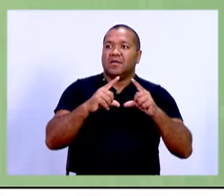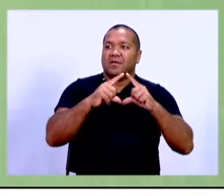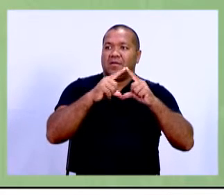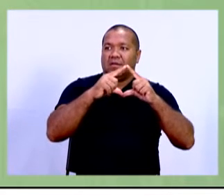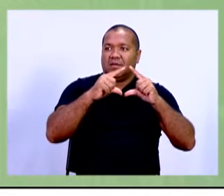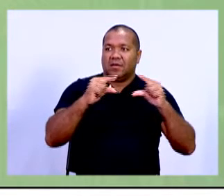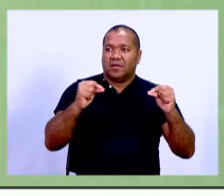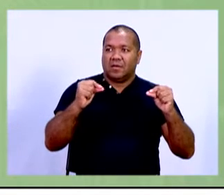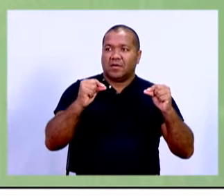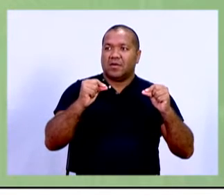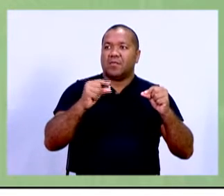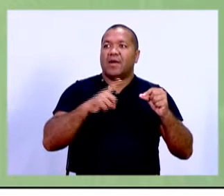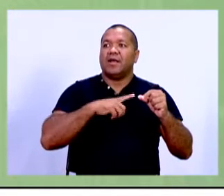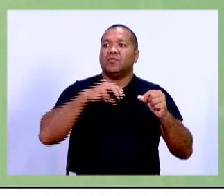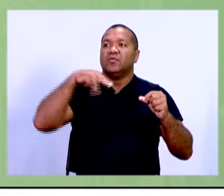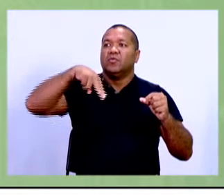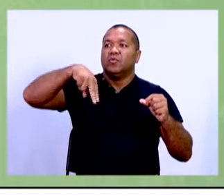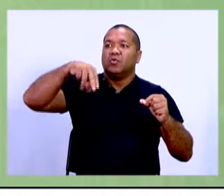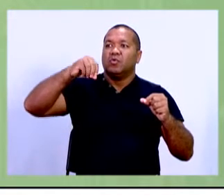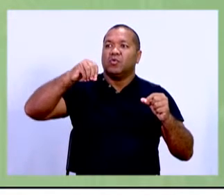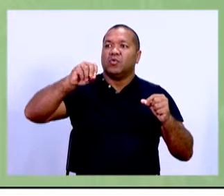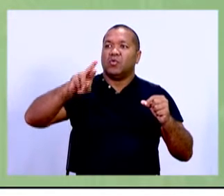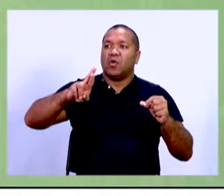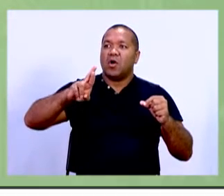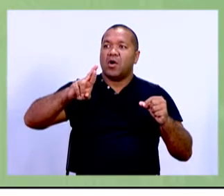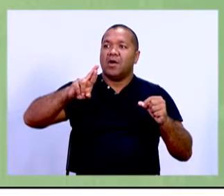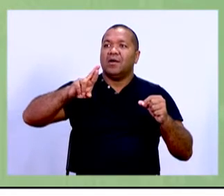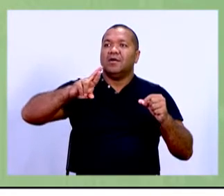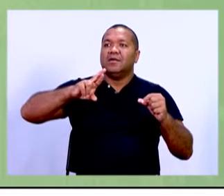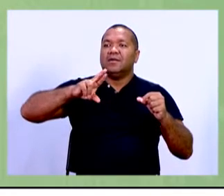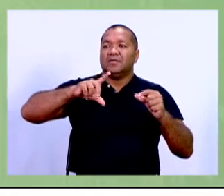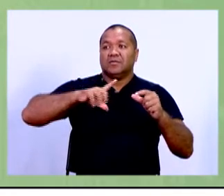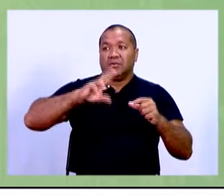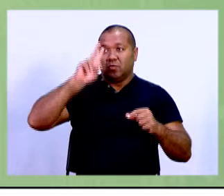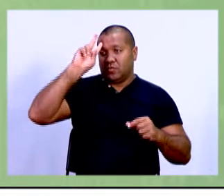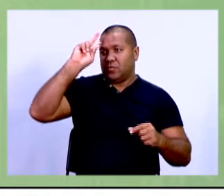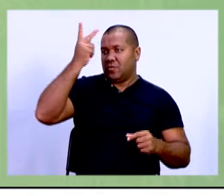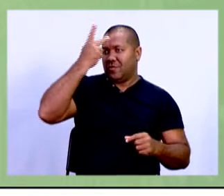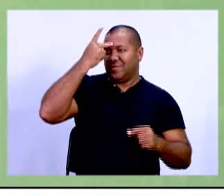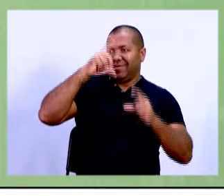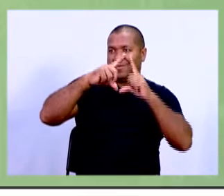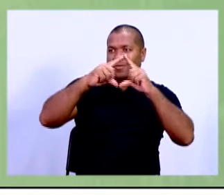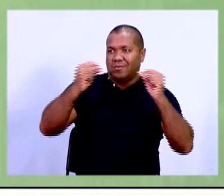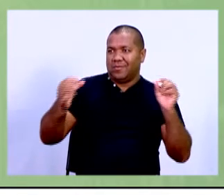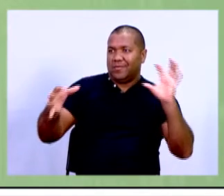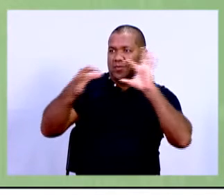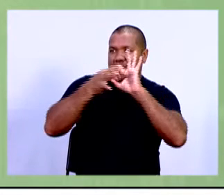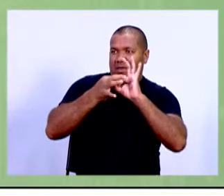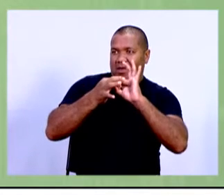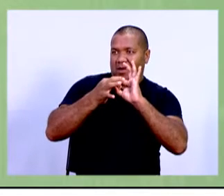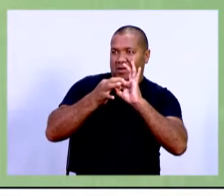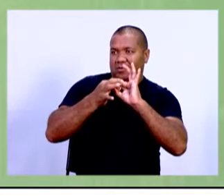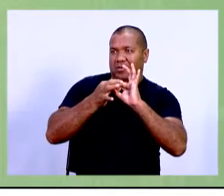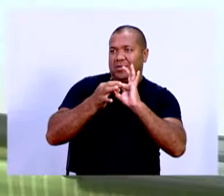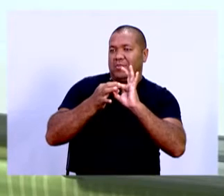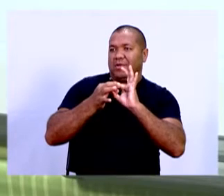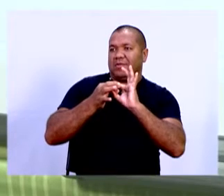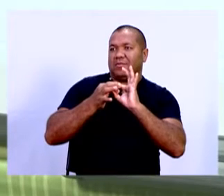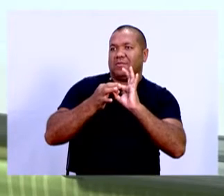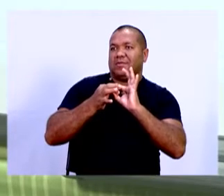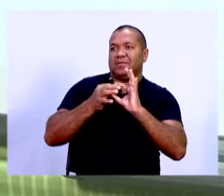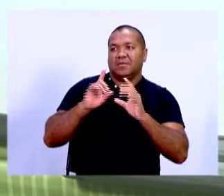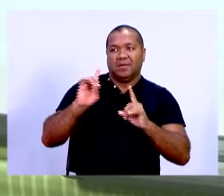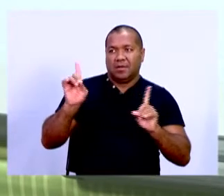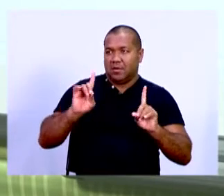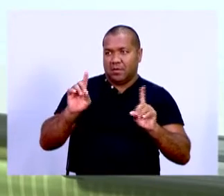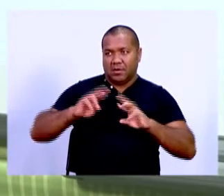de decisão. Não confundam esse losango com o relacionamento do diagrama de classes,